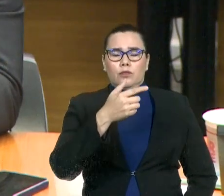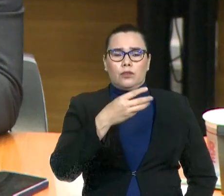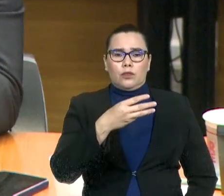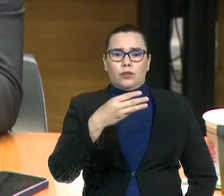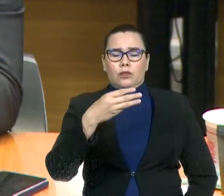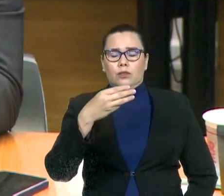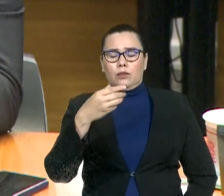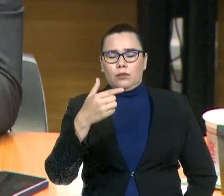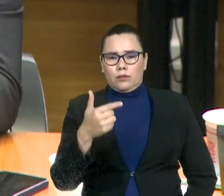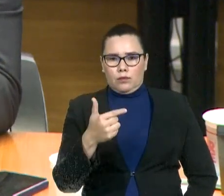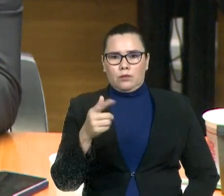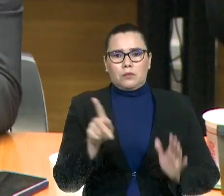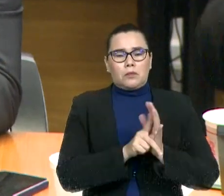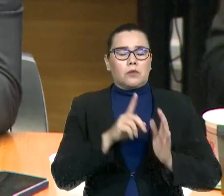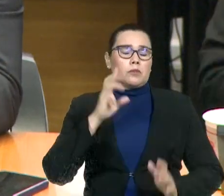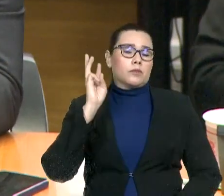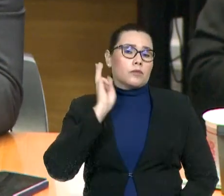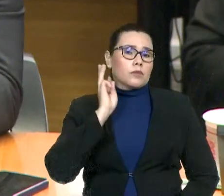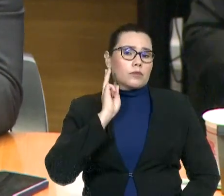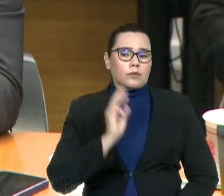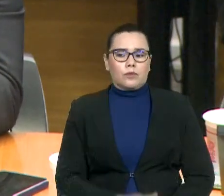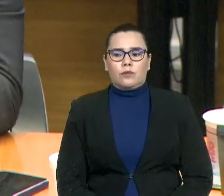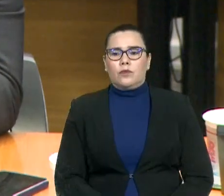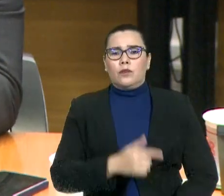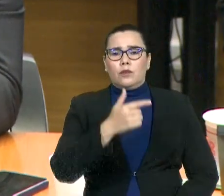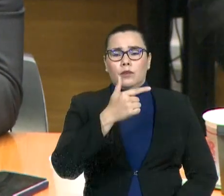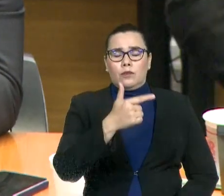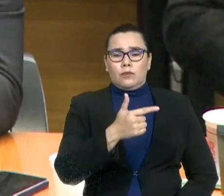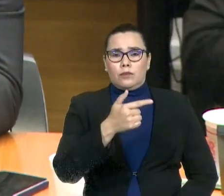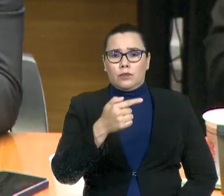2732/2023, de autoria do deputado Wellington do Curso.